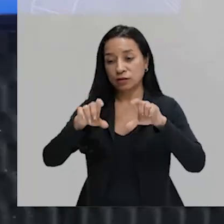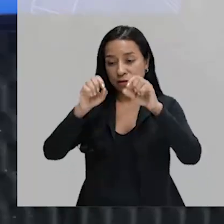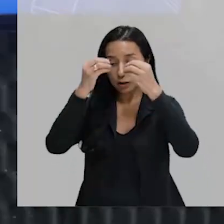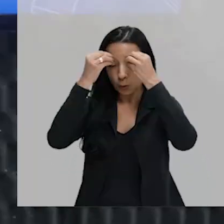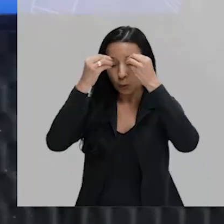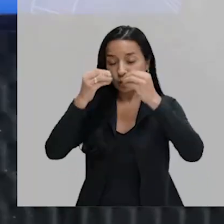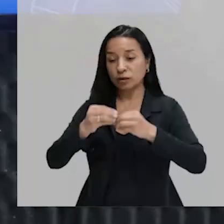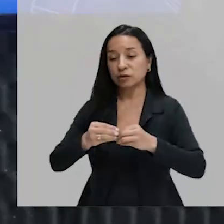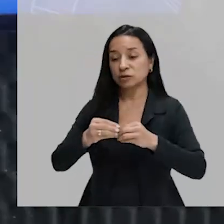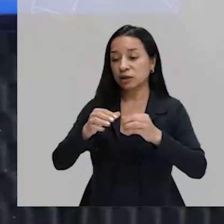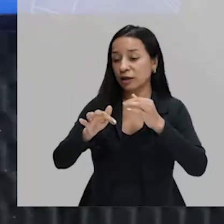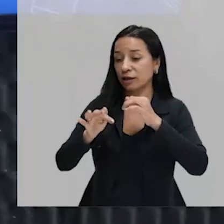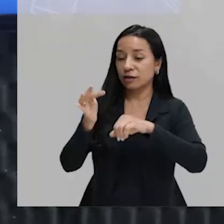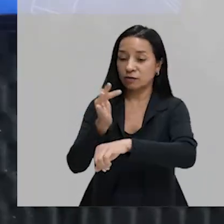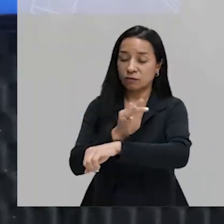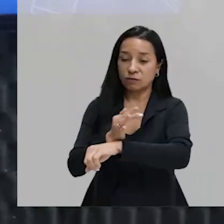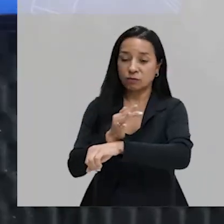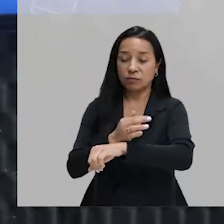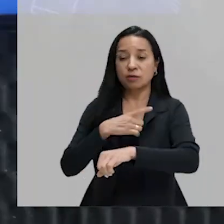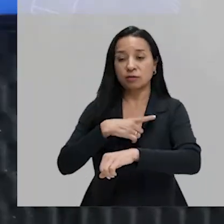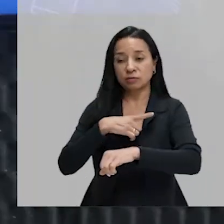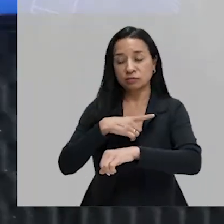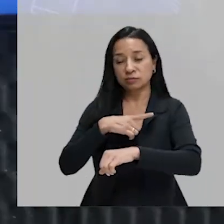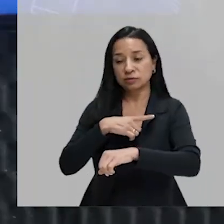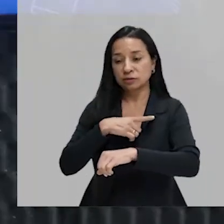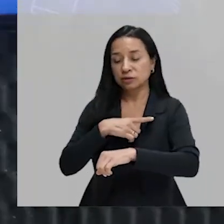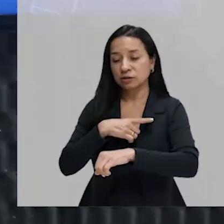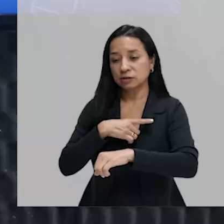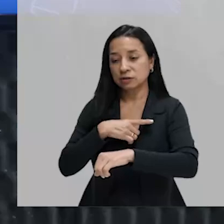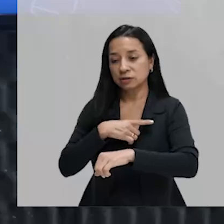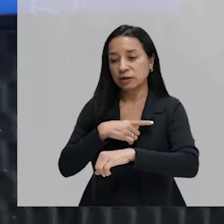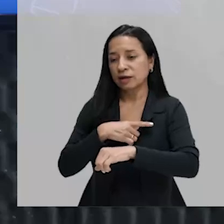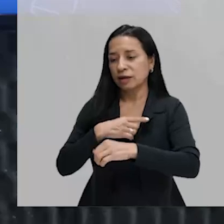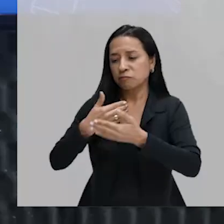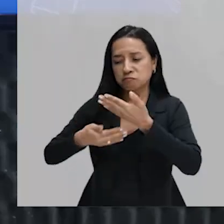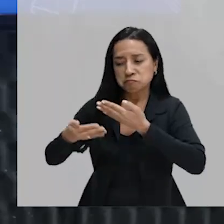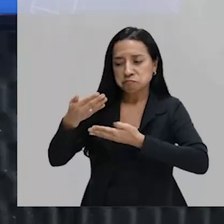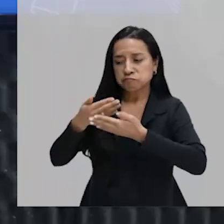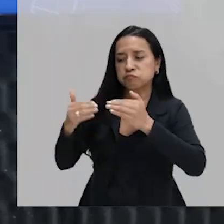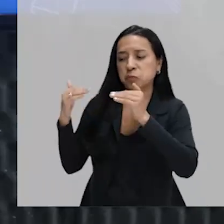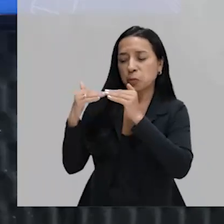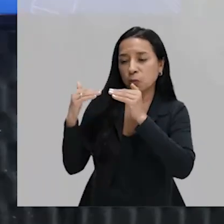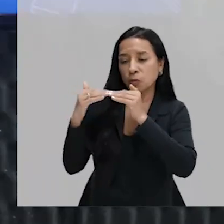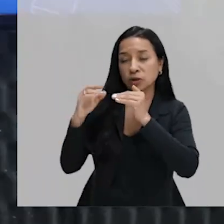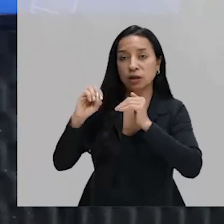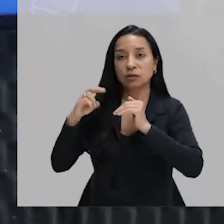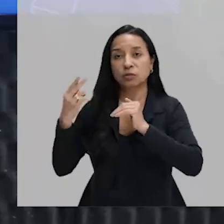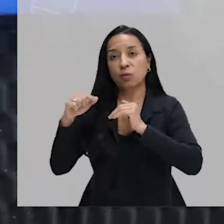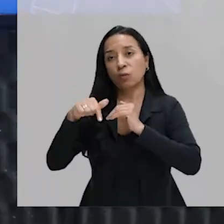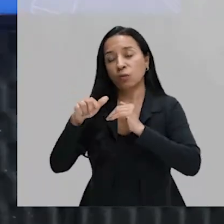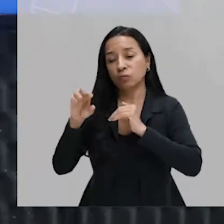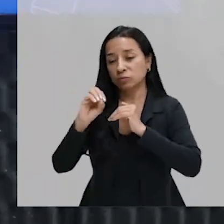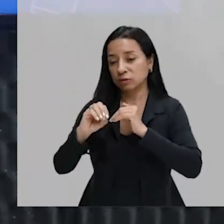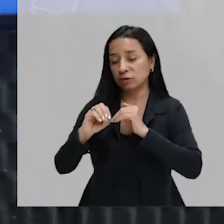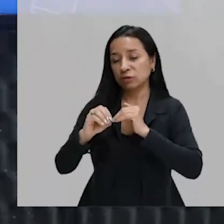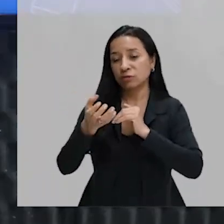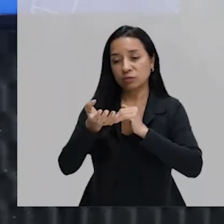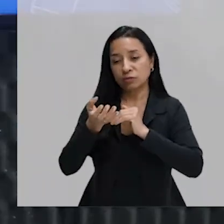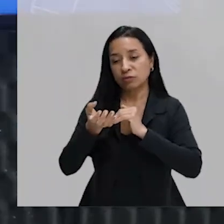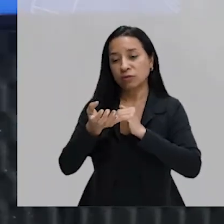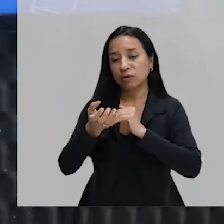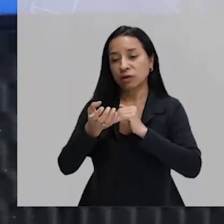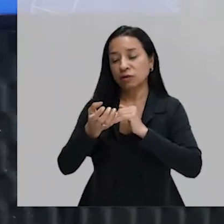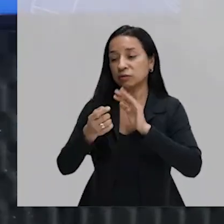formal. Isso vale até quando a gente tem uma certa intimidade com a pessoa ou não, ou quando eu quero demonstrar um certo